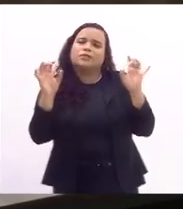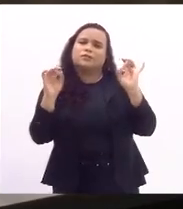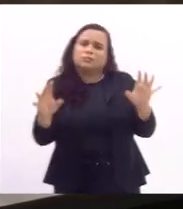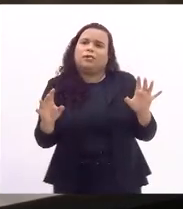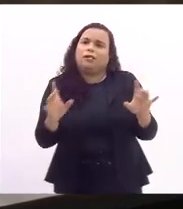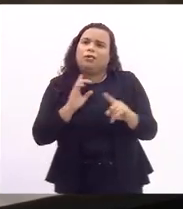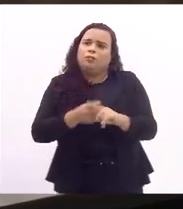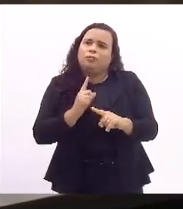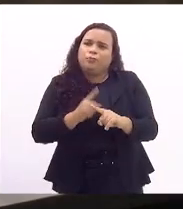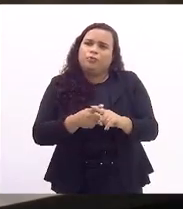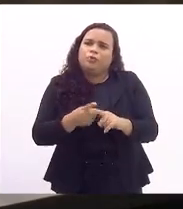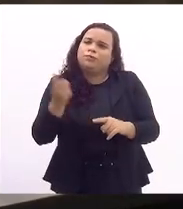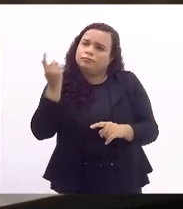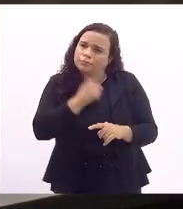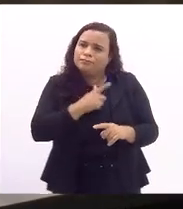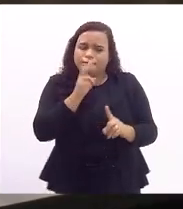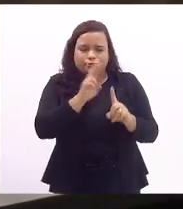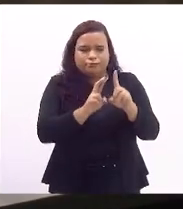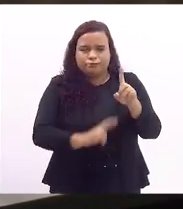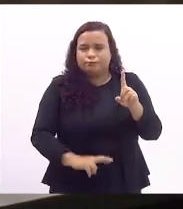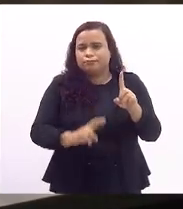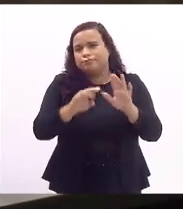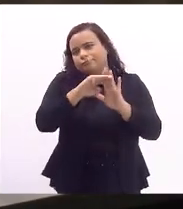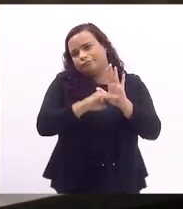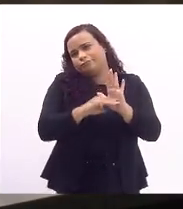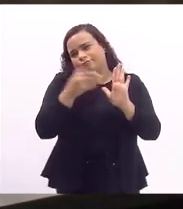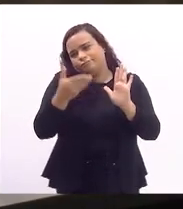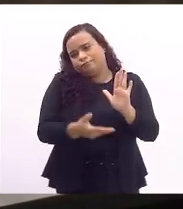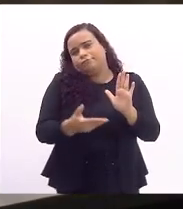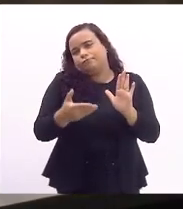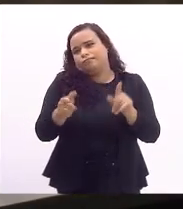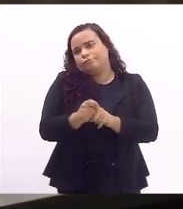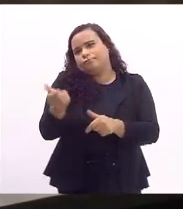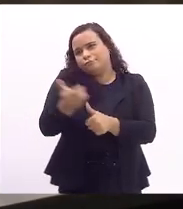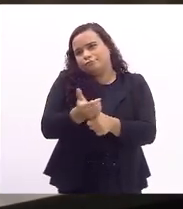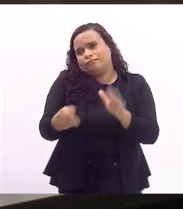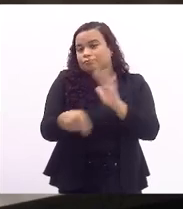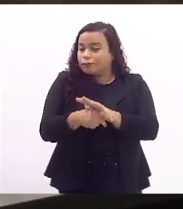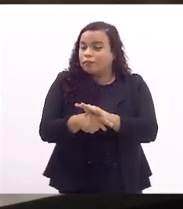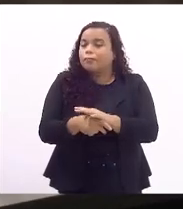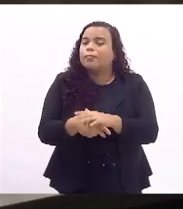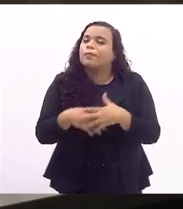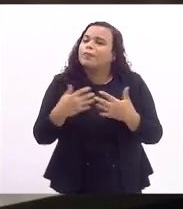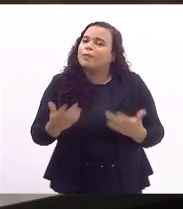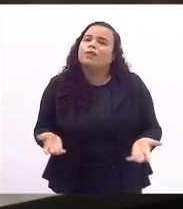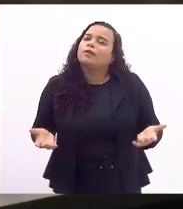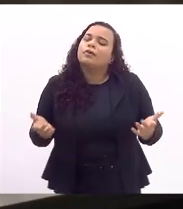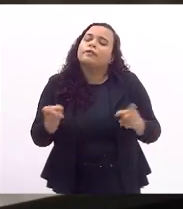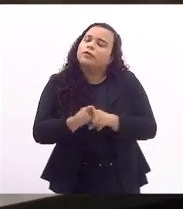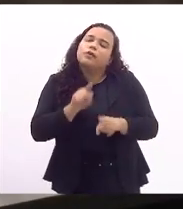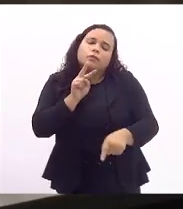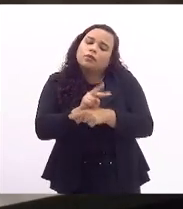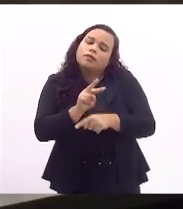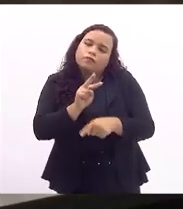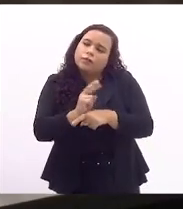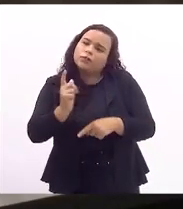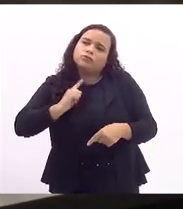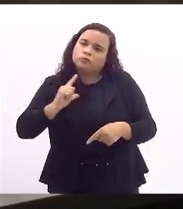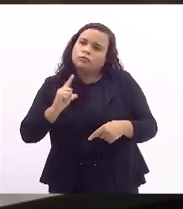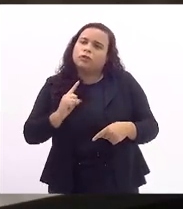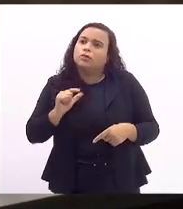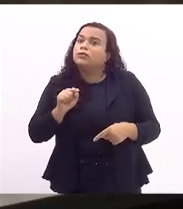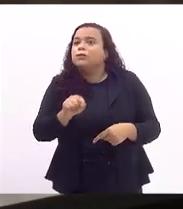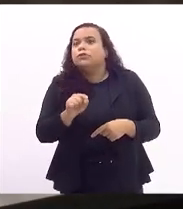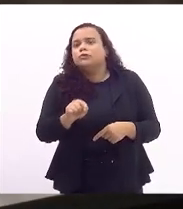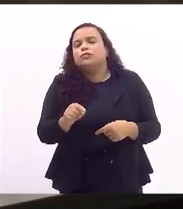o tecido o relator desta matéria o relator do substitutivo né defendendo essa